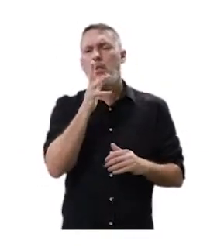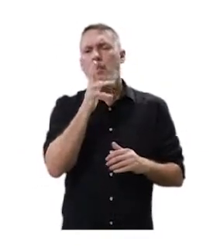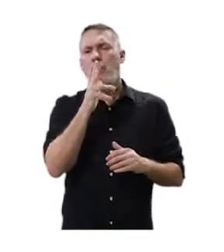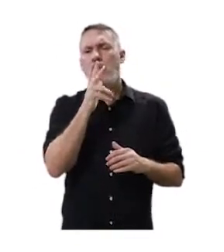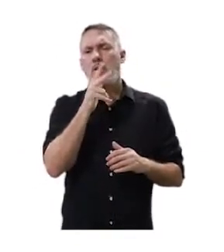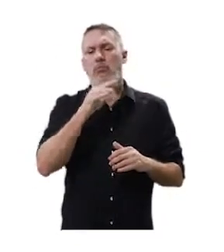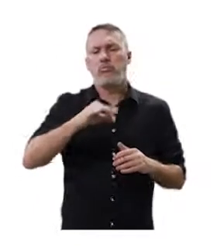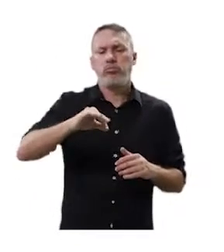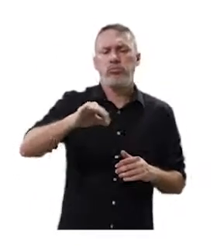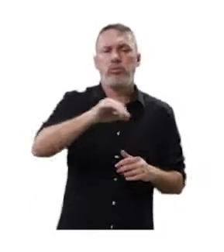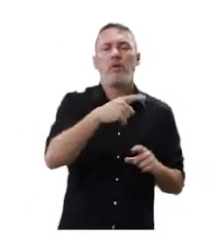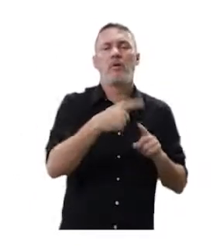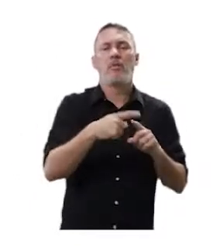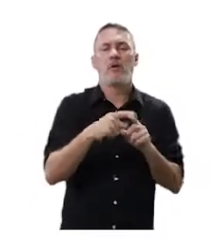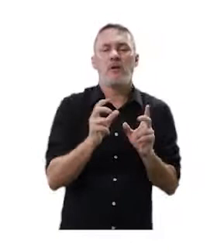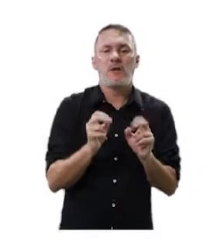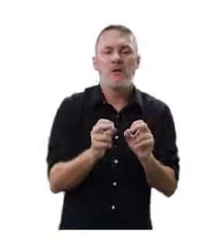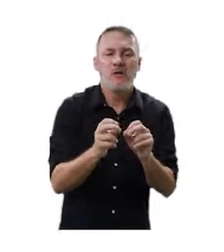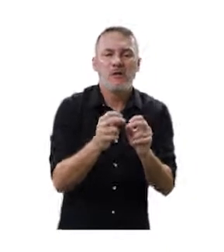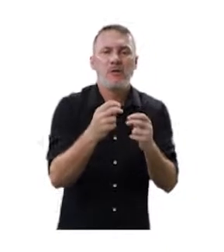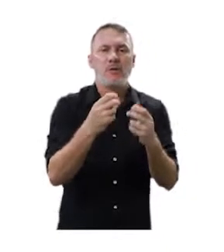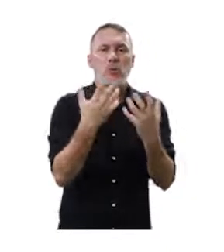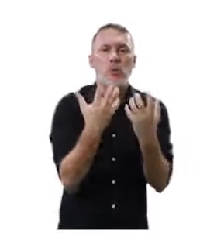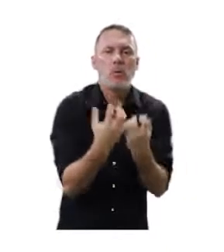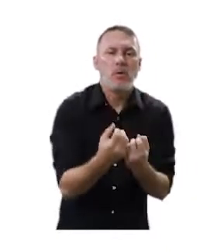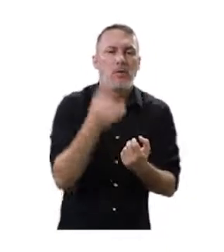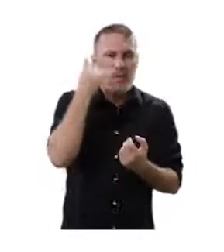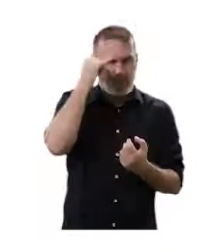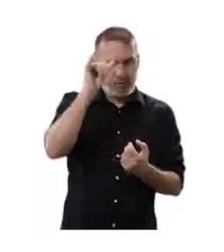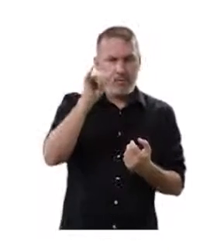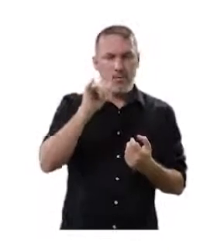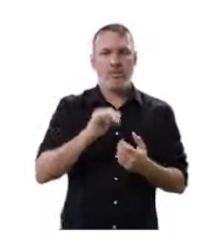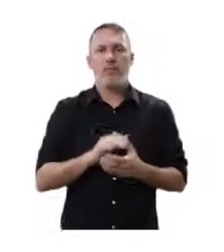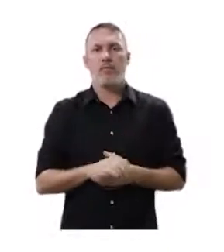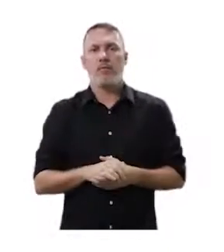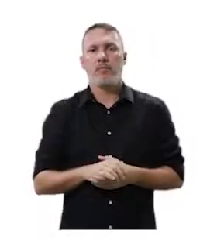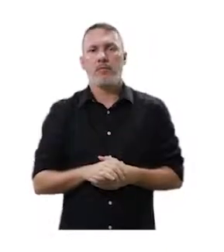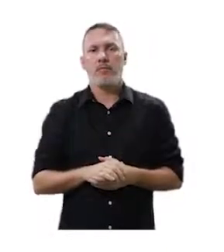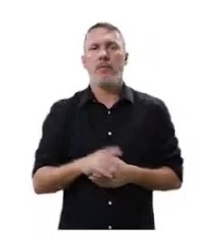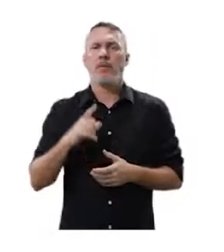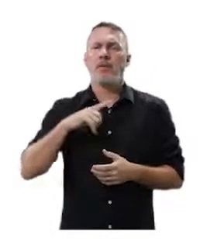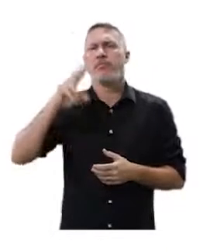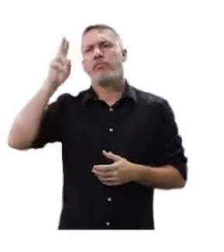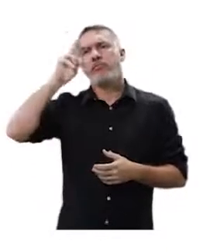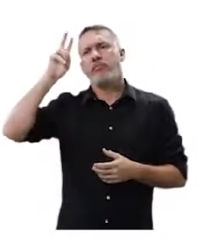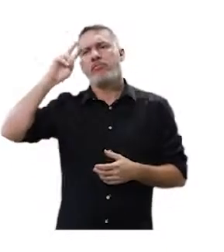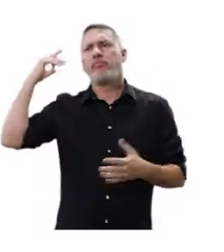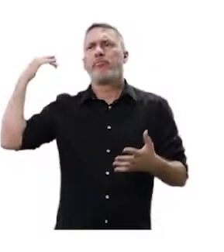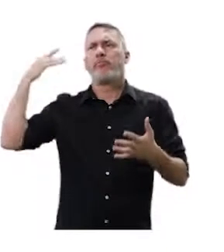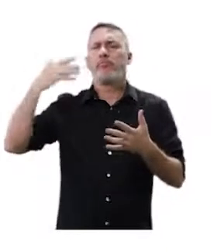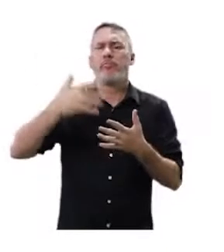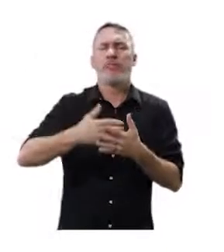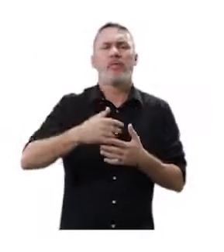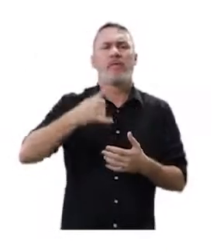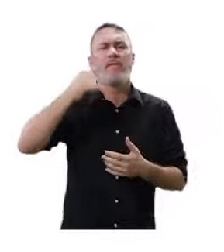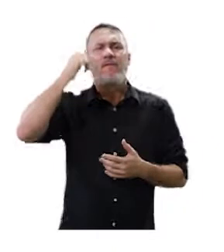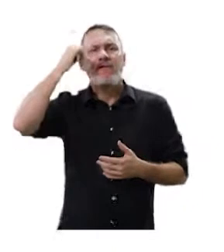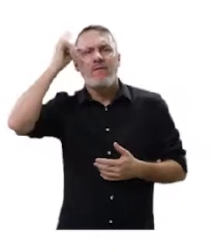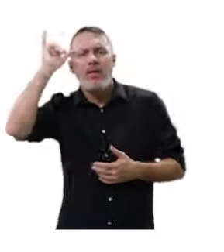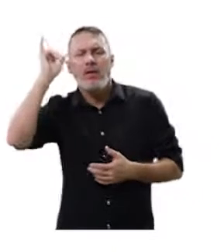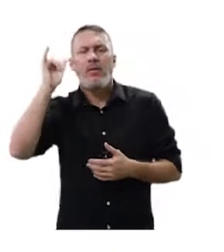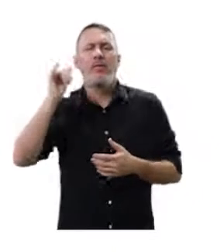alimentos porque impedem de micro-organismos se desenvolverem. Historicamente utilizado por tropeiros, vaqueiros